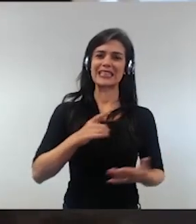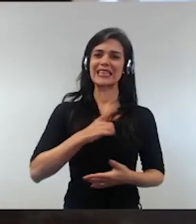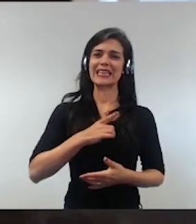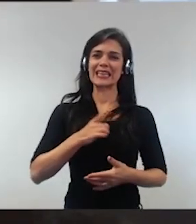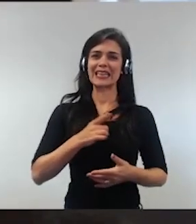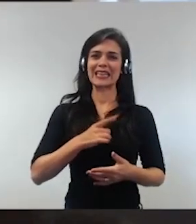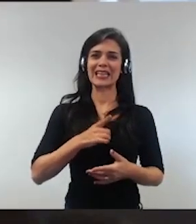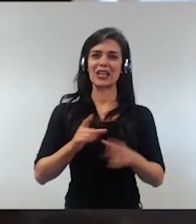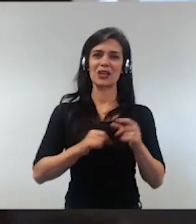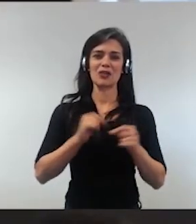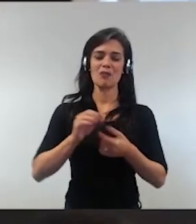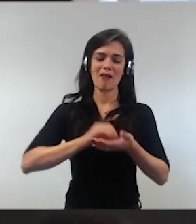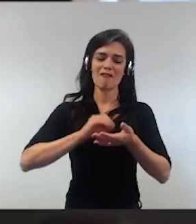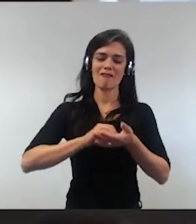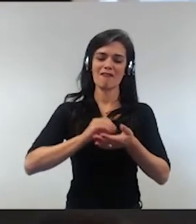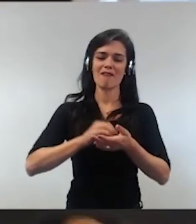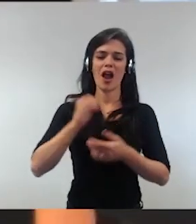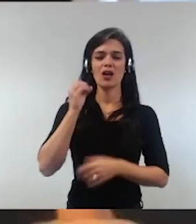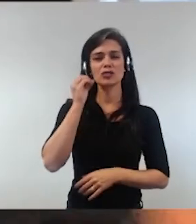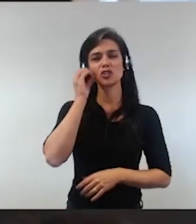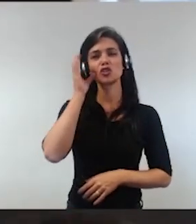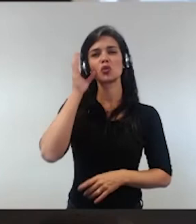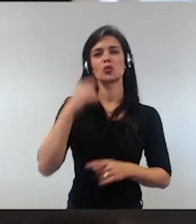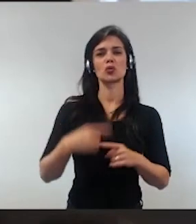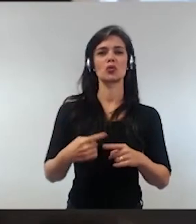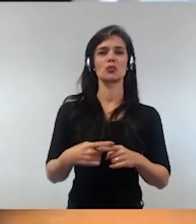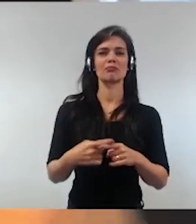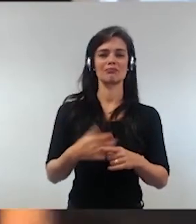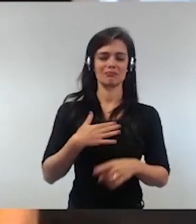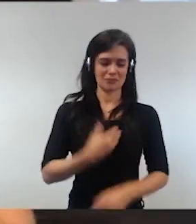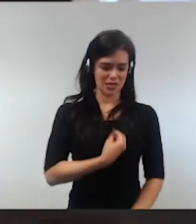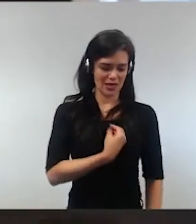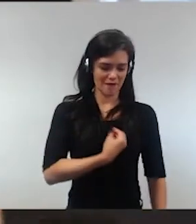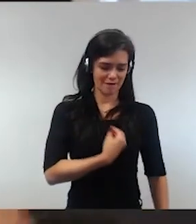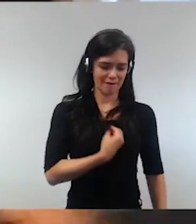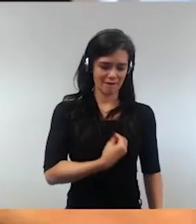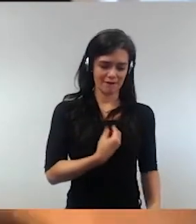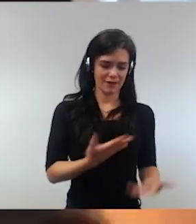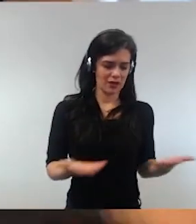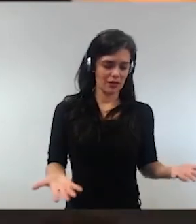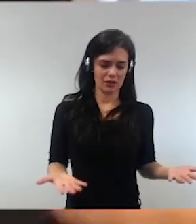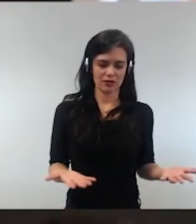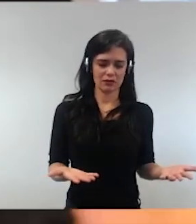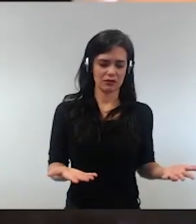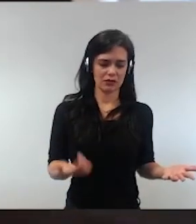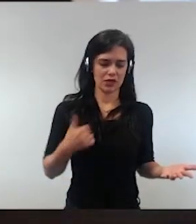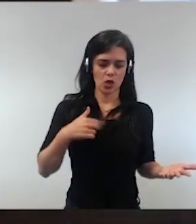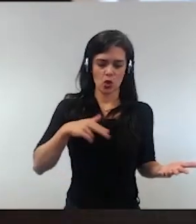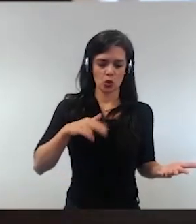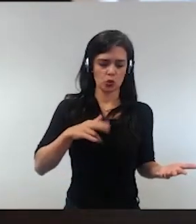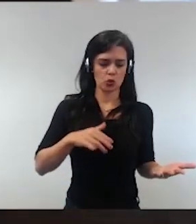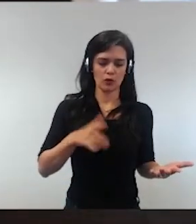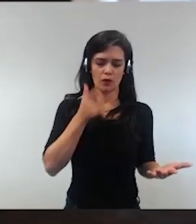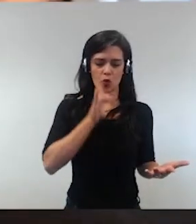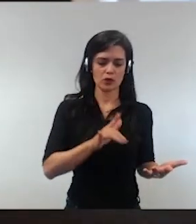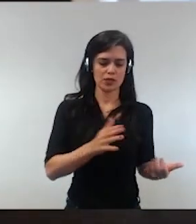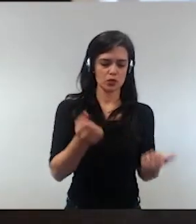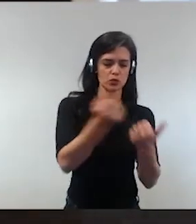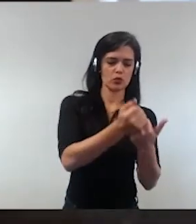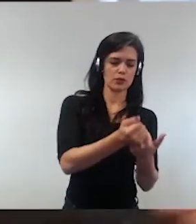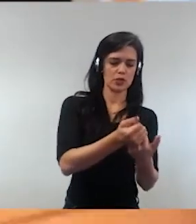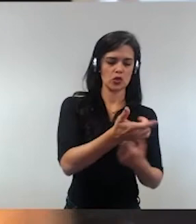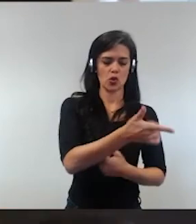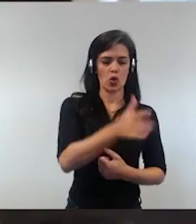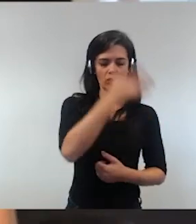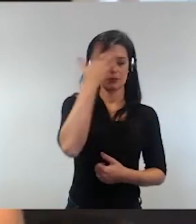essa lacuna de conhecimento por conta da minha situação de vida, então minha condição de vida nunca vai me permitir que eu viva essas